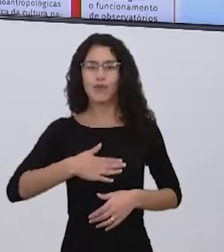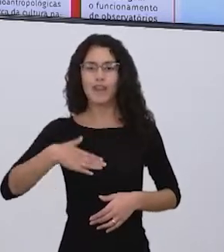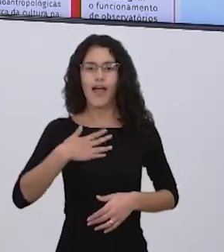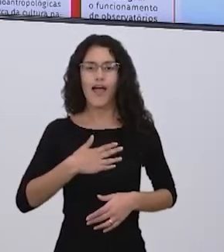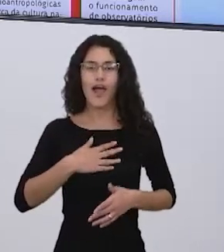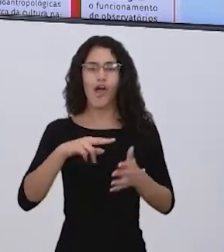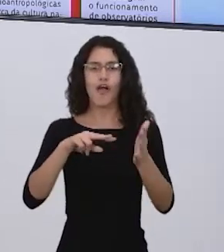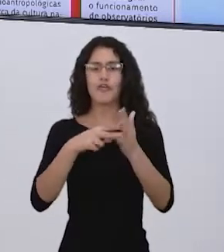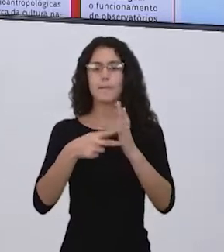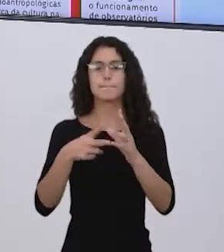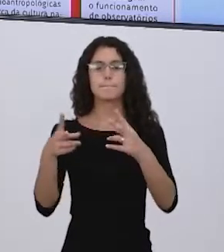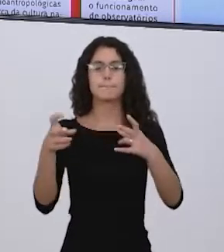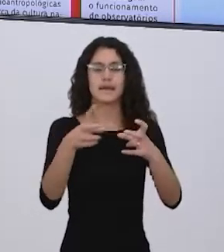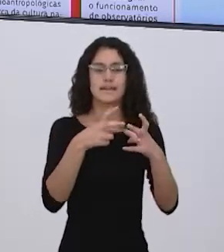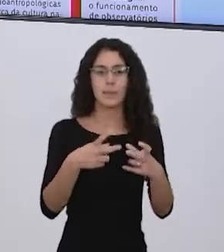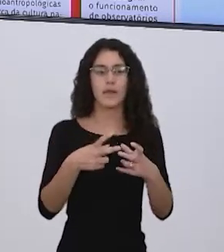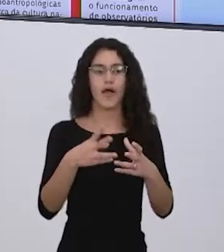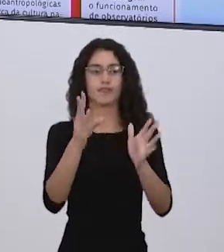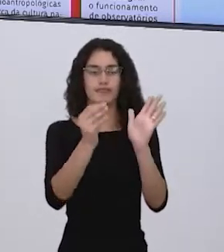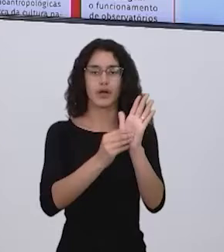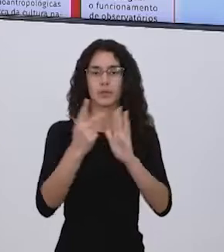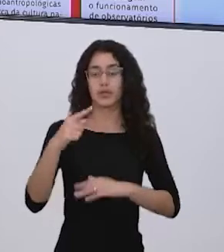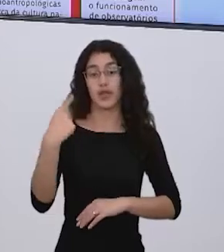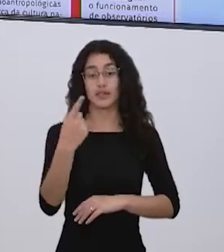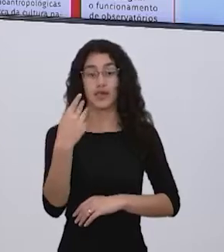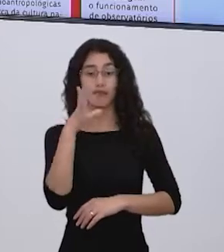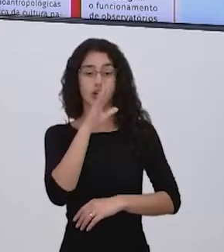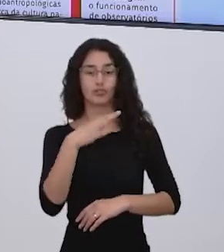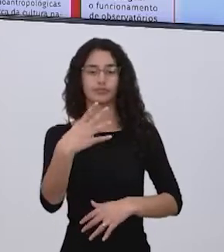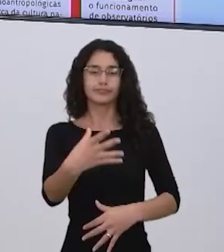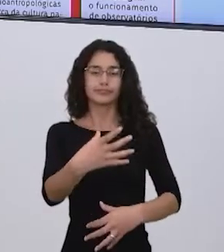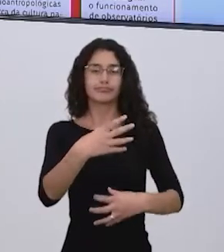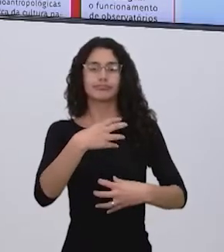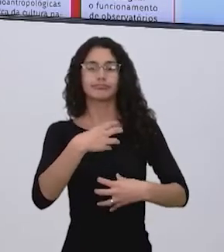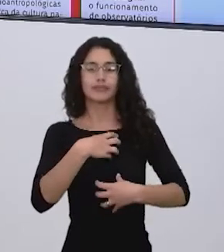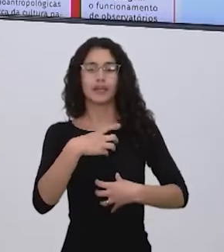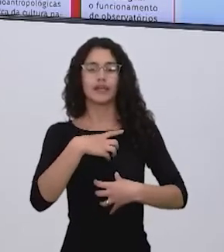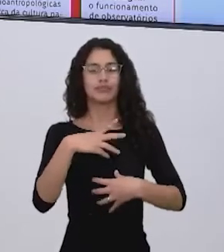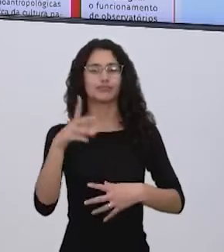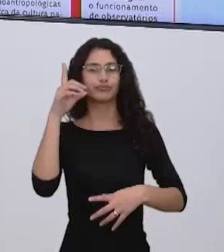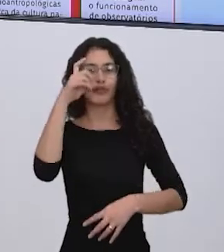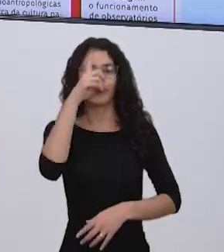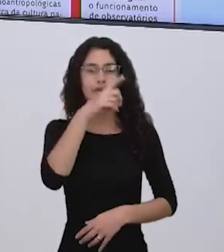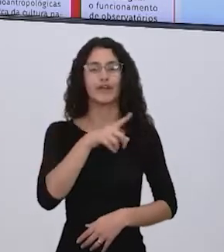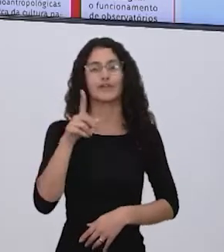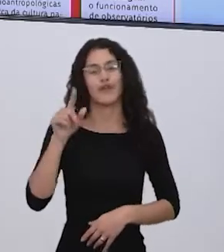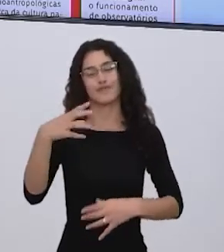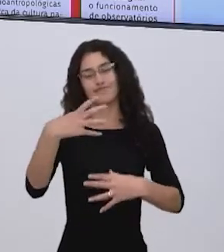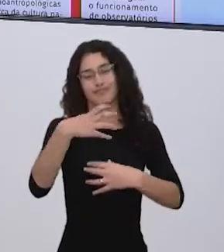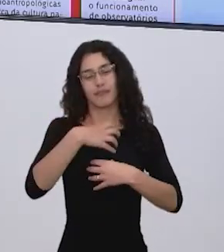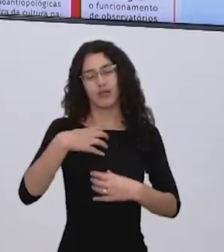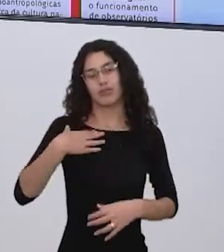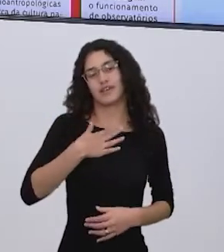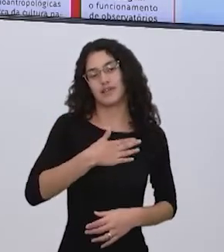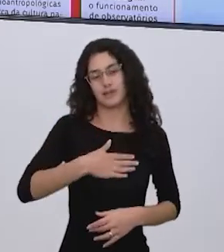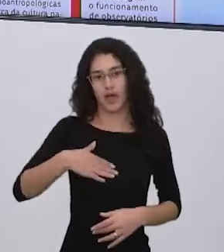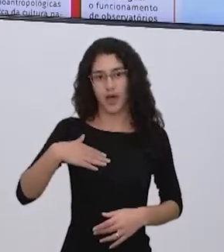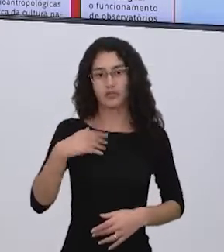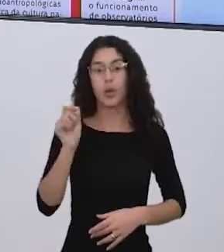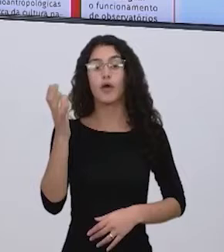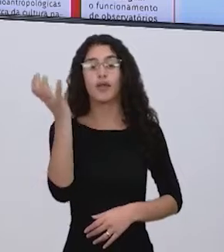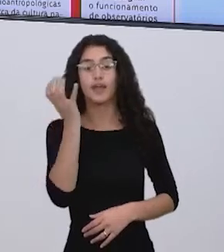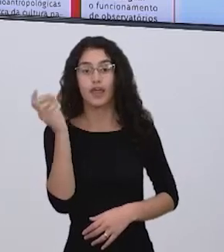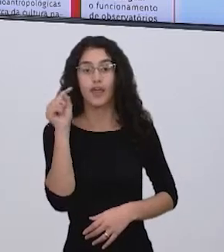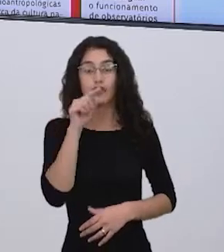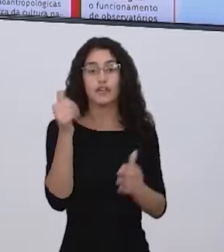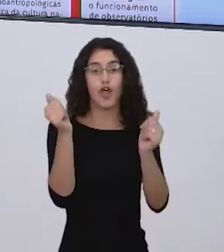gente não está falando sobre perceber a ausência. A gente está falando sobre um sentimento complexo, que é o sentimento da saudade. É o querer